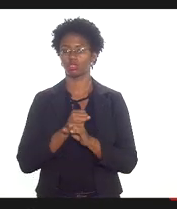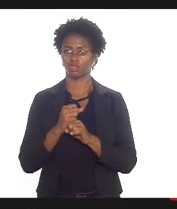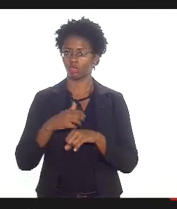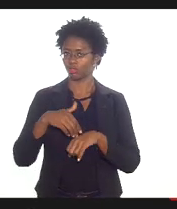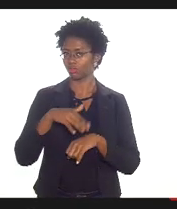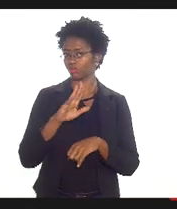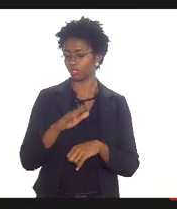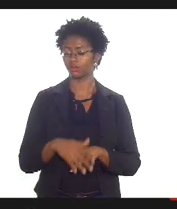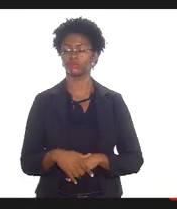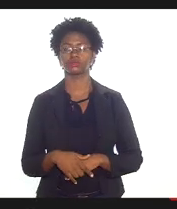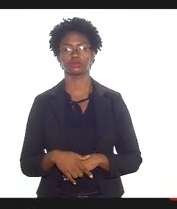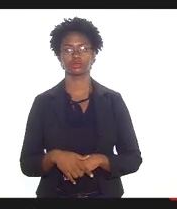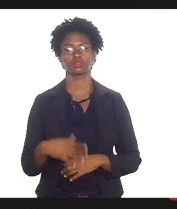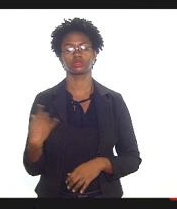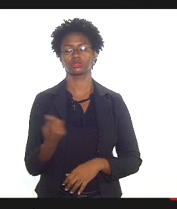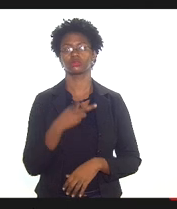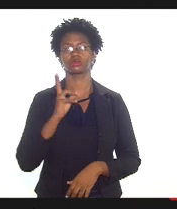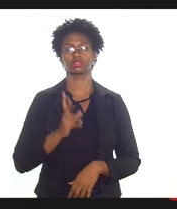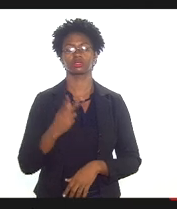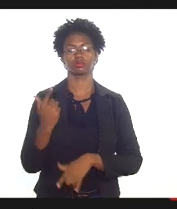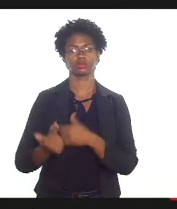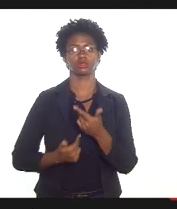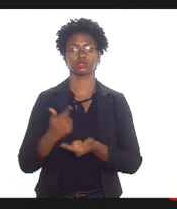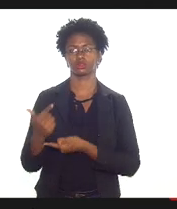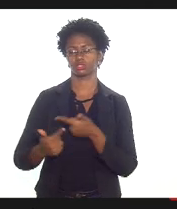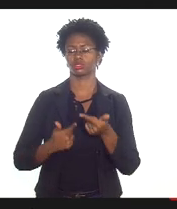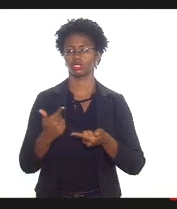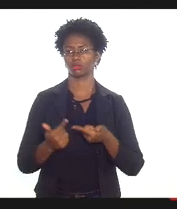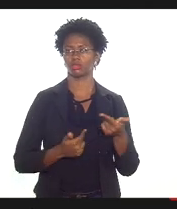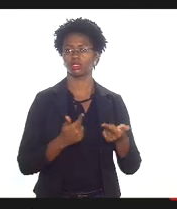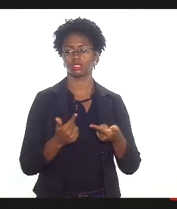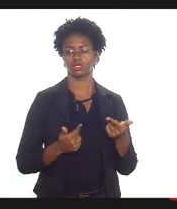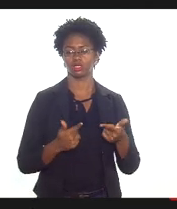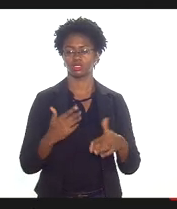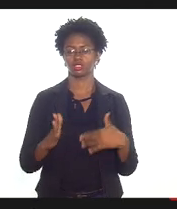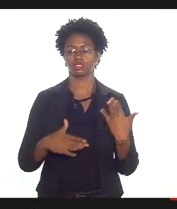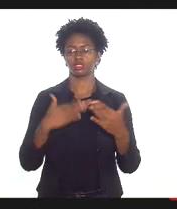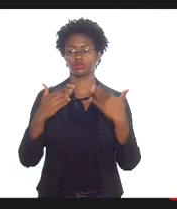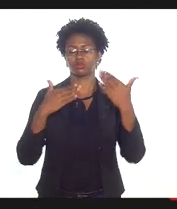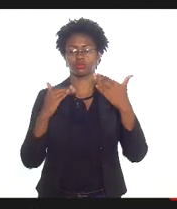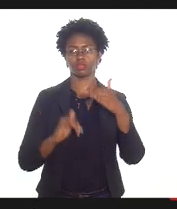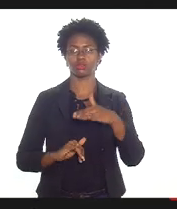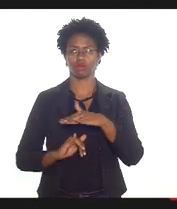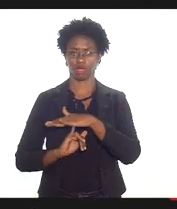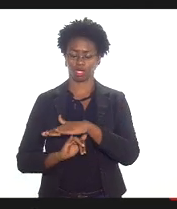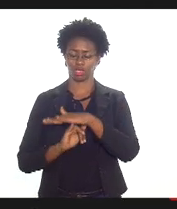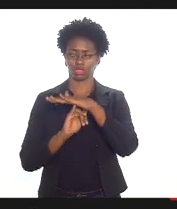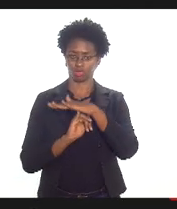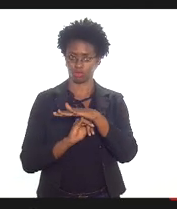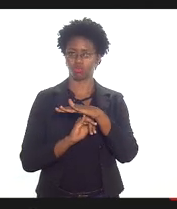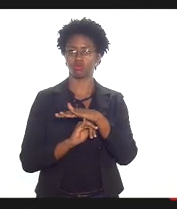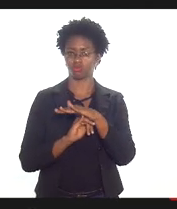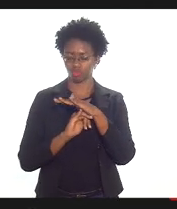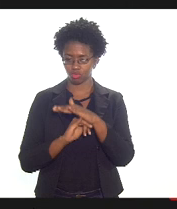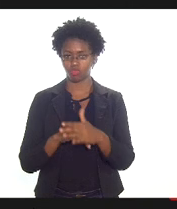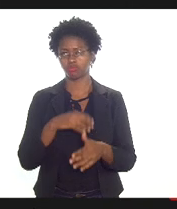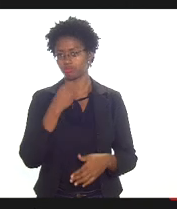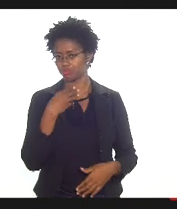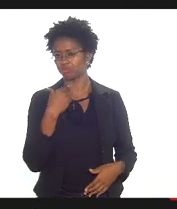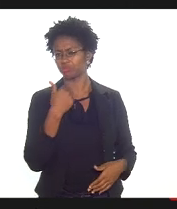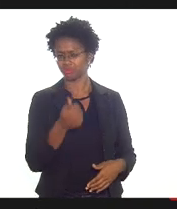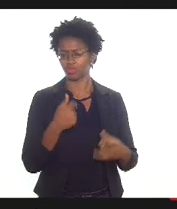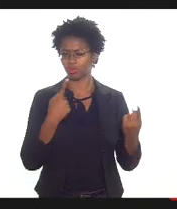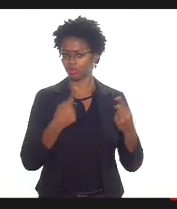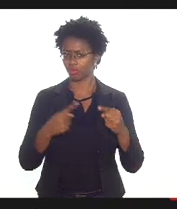sempre trabalhando com vistas a o desenvolvimento de uma indústria competitiva, sustentável, sempre